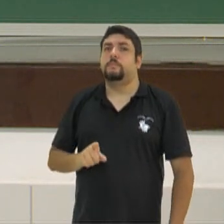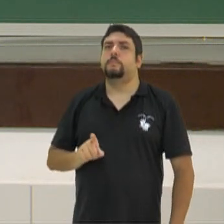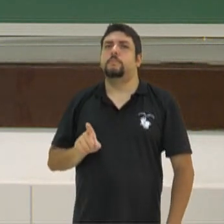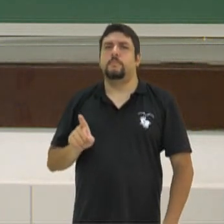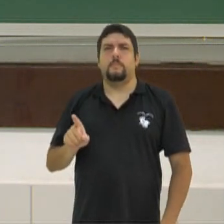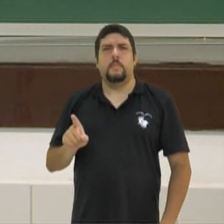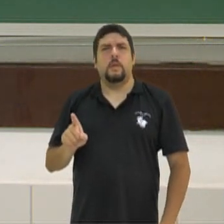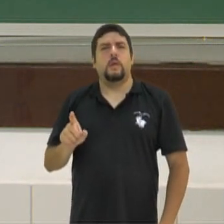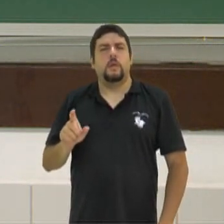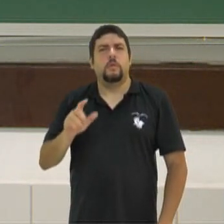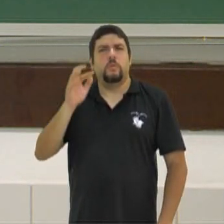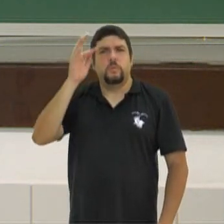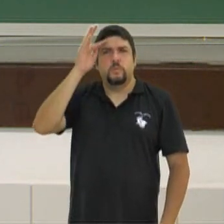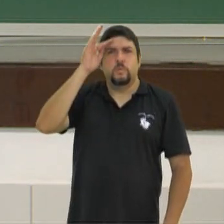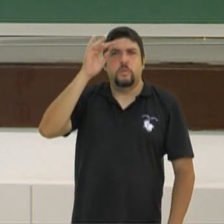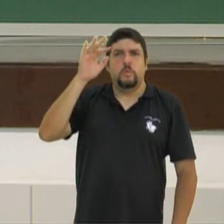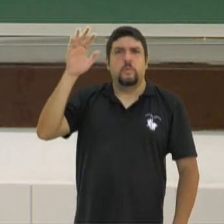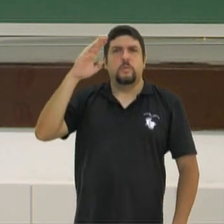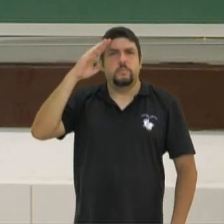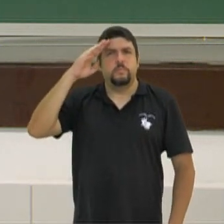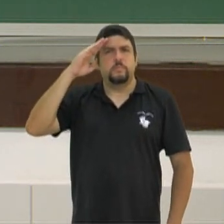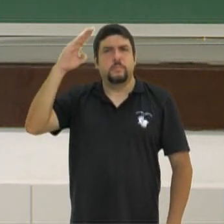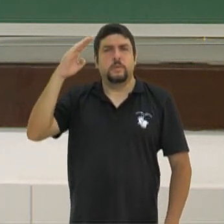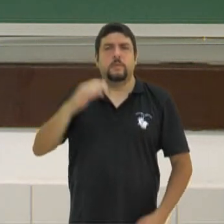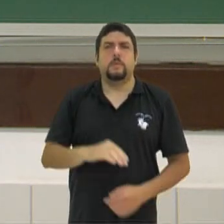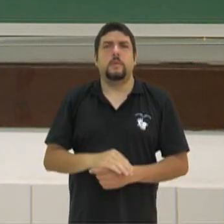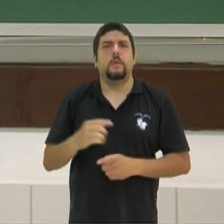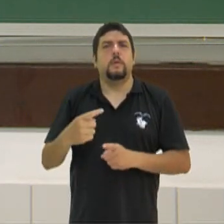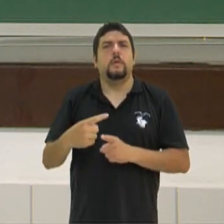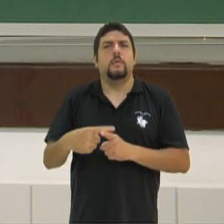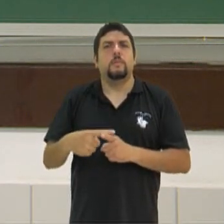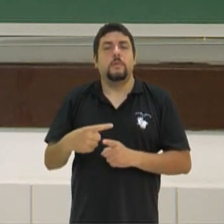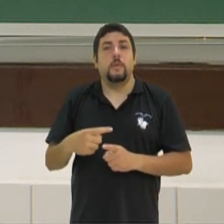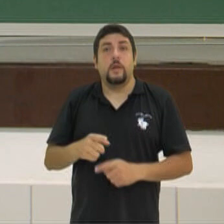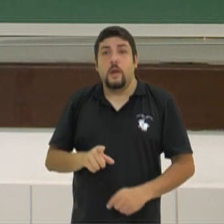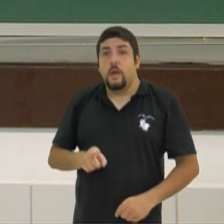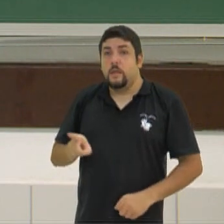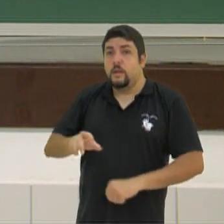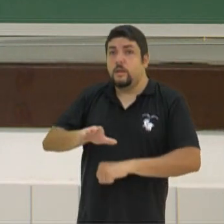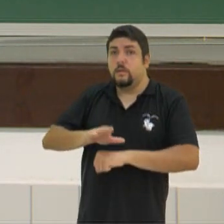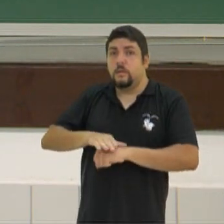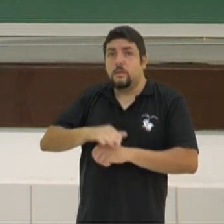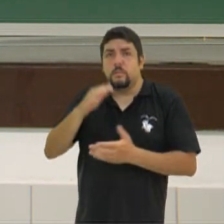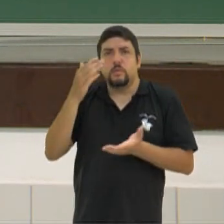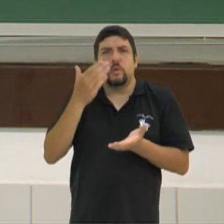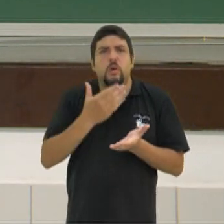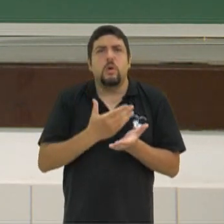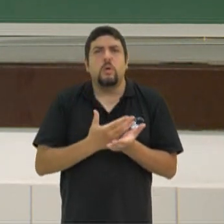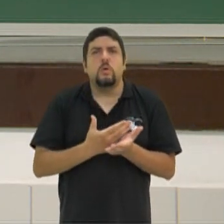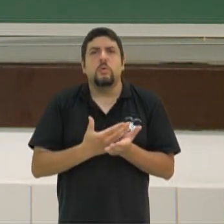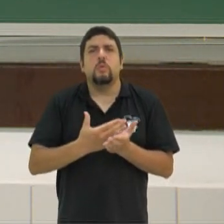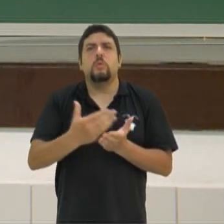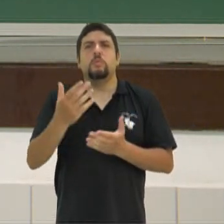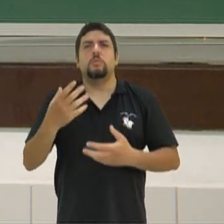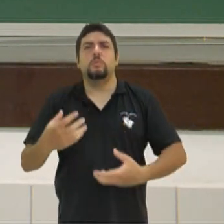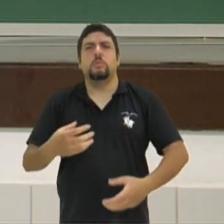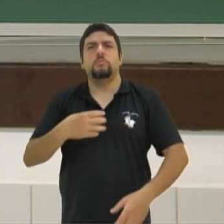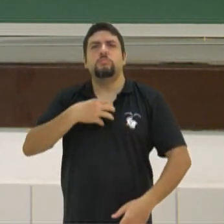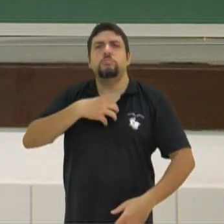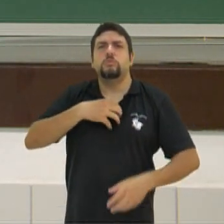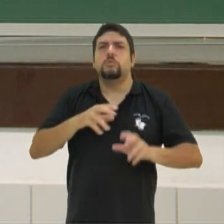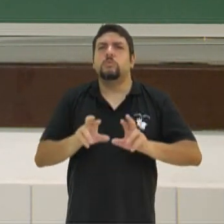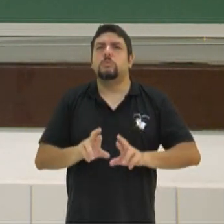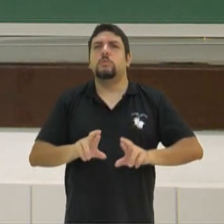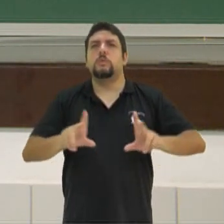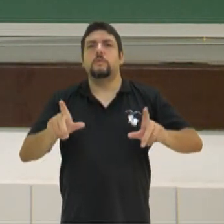legal. Por que que ele é o pai da filosofia moderna? Porque ele introduziu uma forma de se pensar o mundo, de se pensar